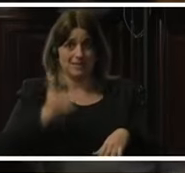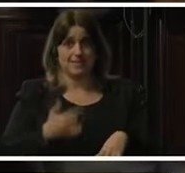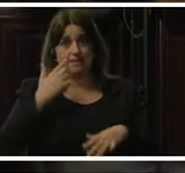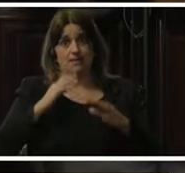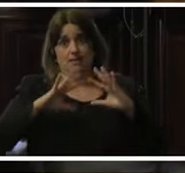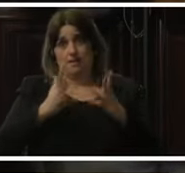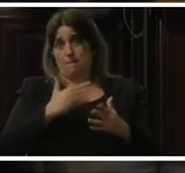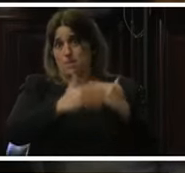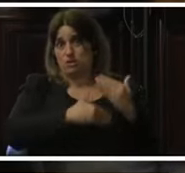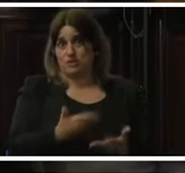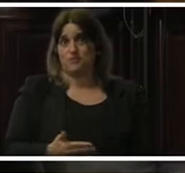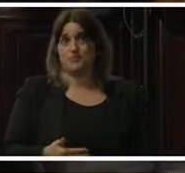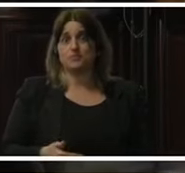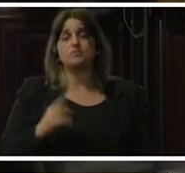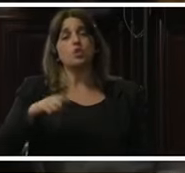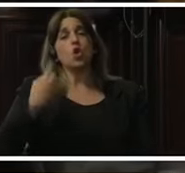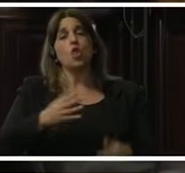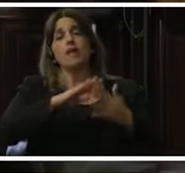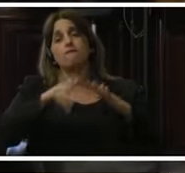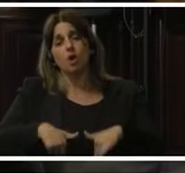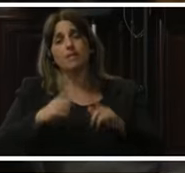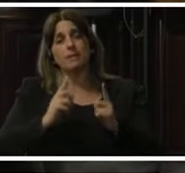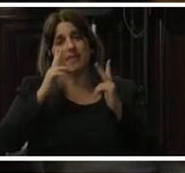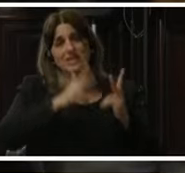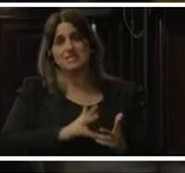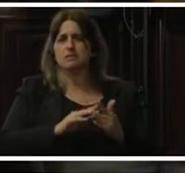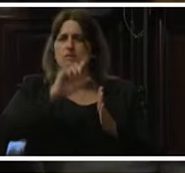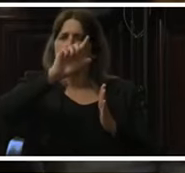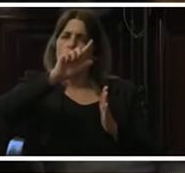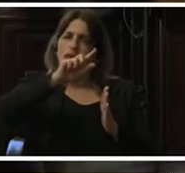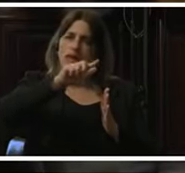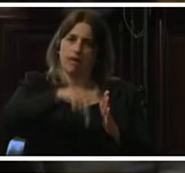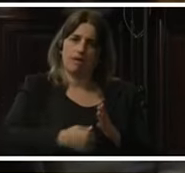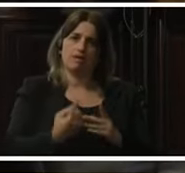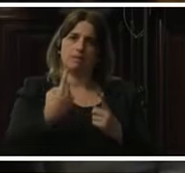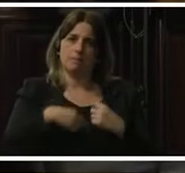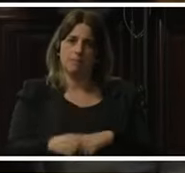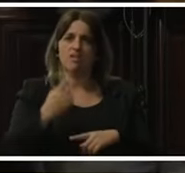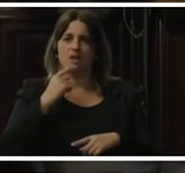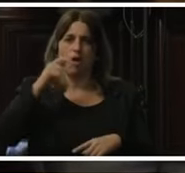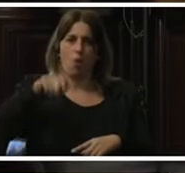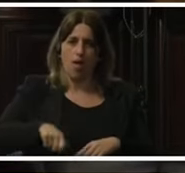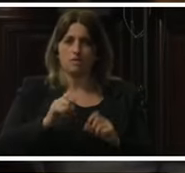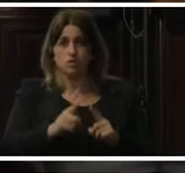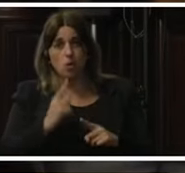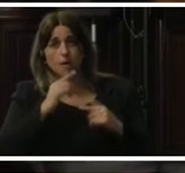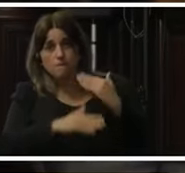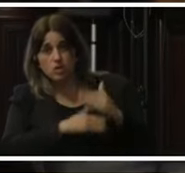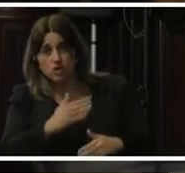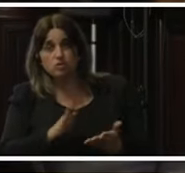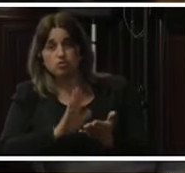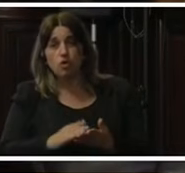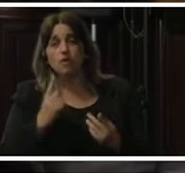aspecto a ser ressaltado é a extrema demora no julgamento dos processos relativos à demarcação de terras assim como a inobservância